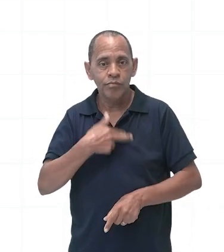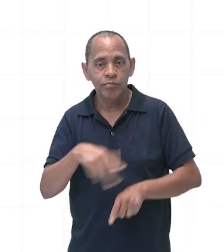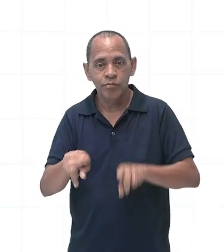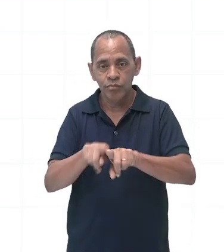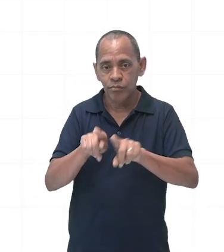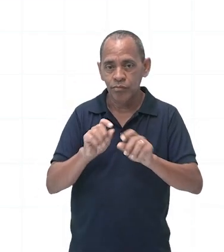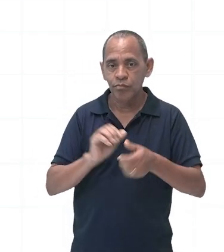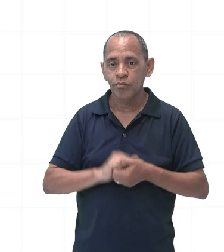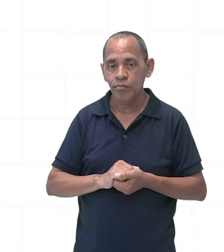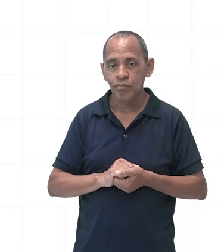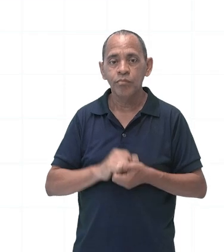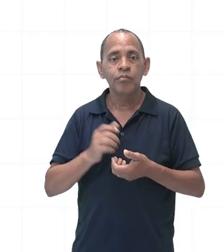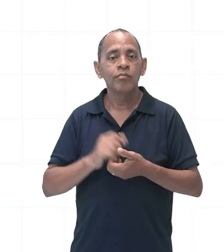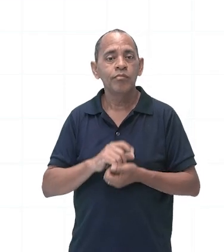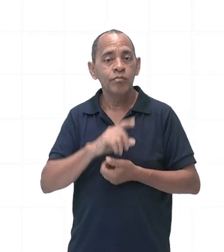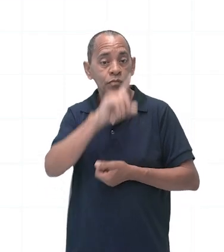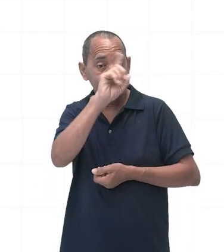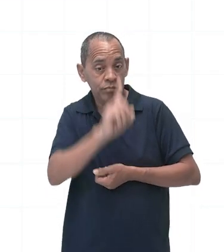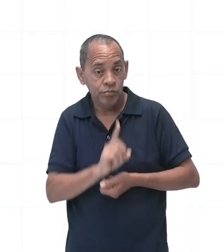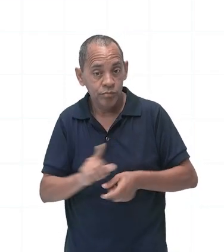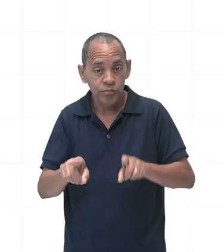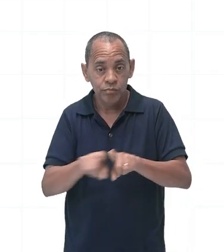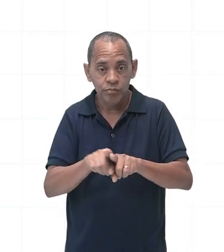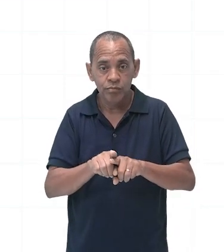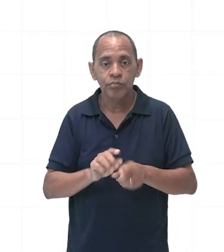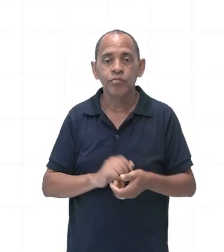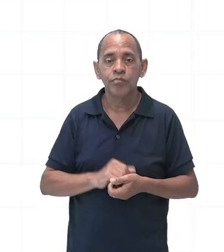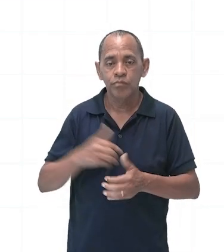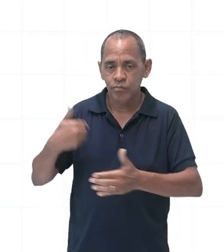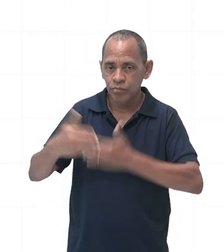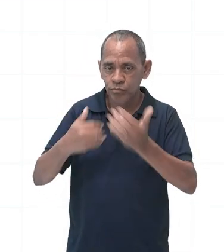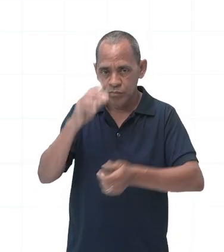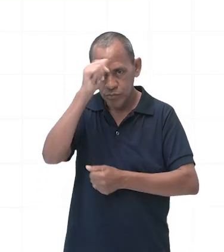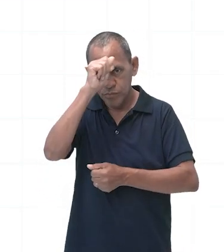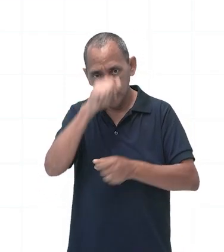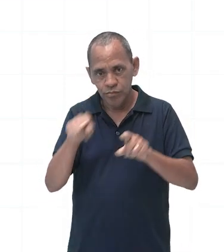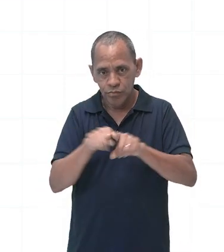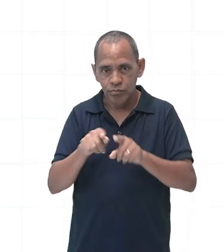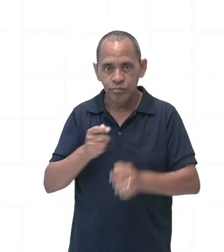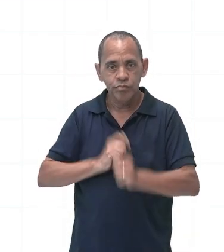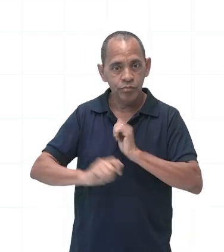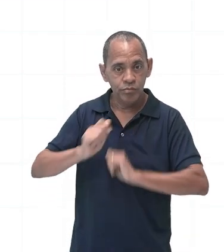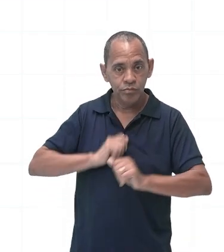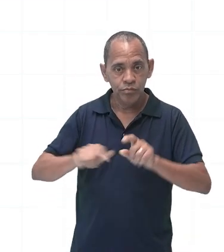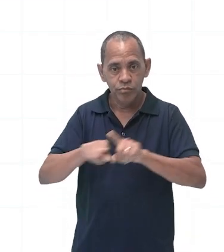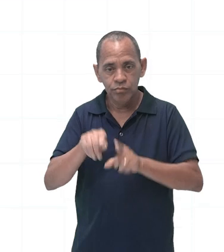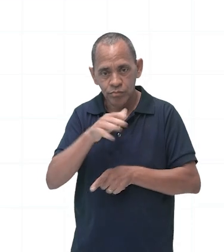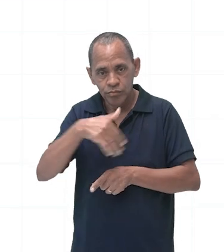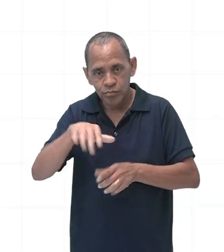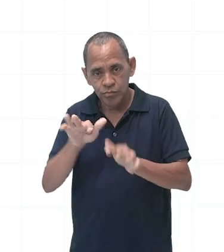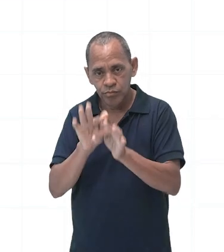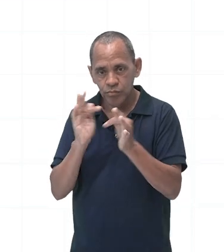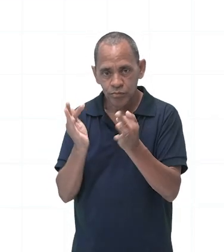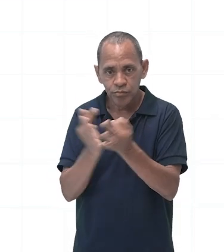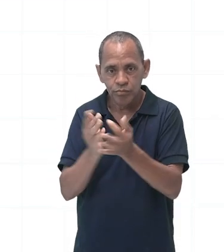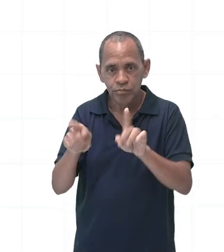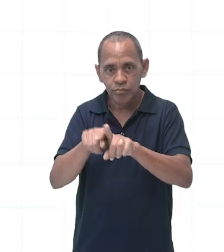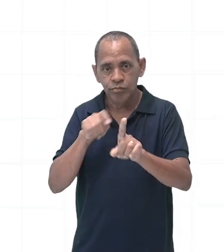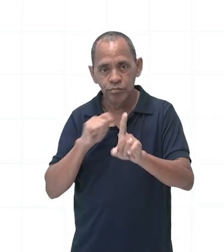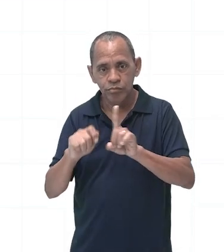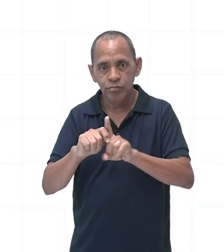crença, deficiência, condição pessoal de desenvolvimento e aprendizagem, condição econômica, ambiente